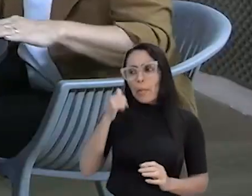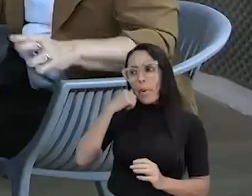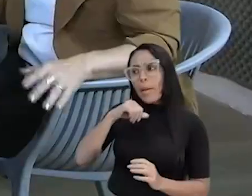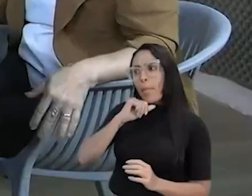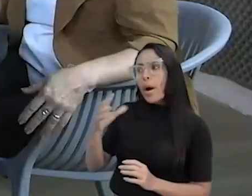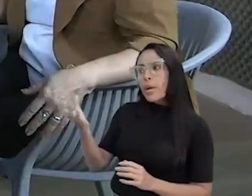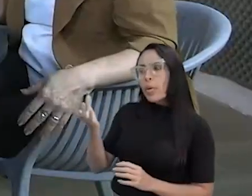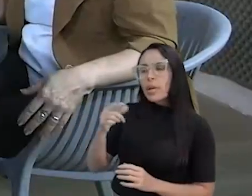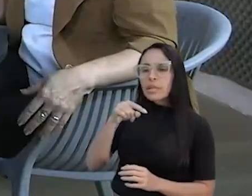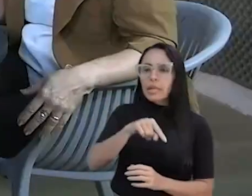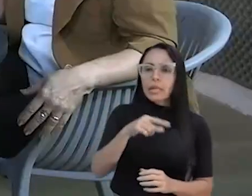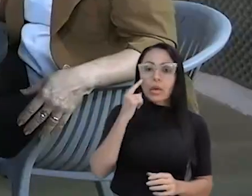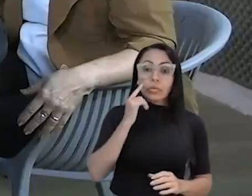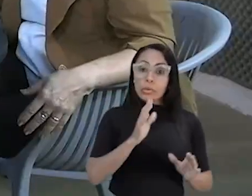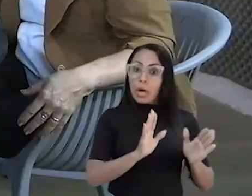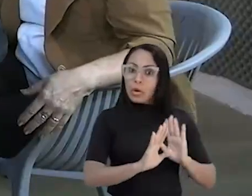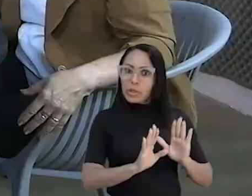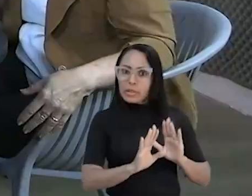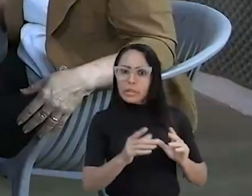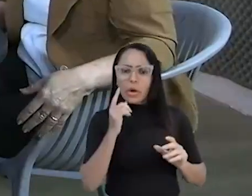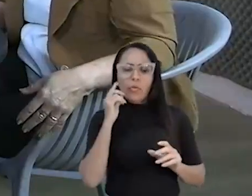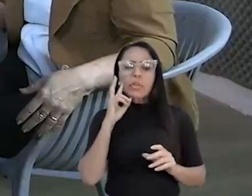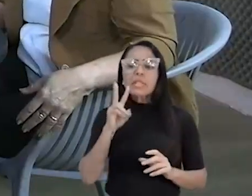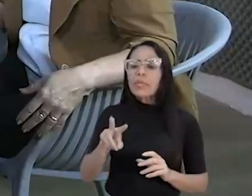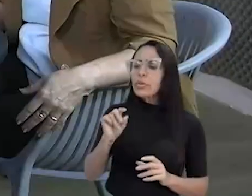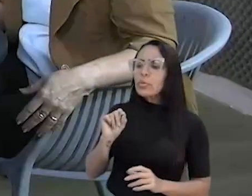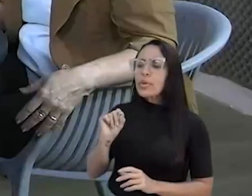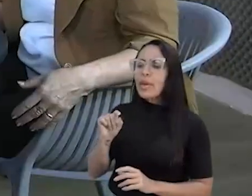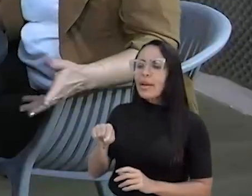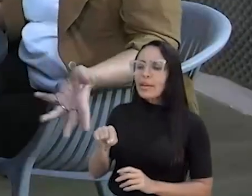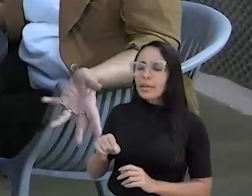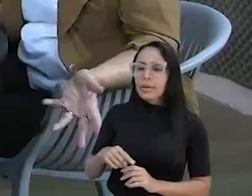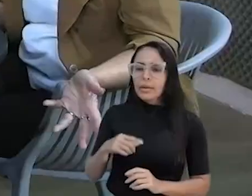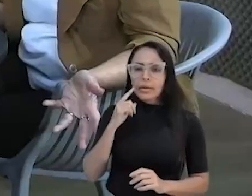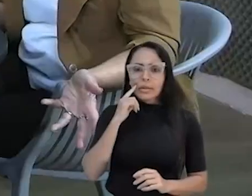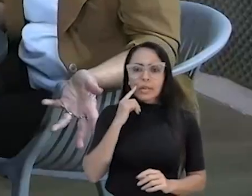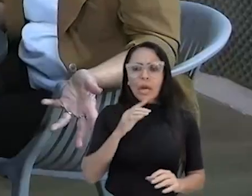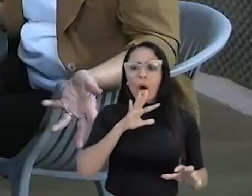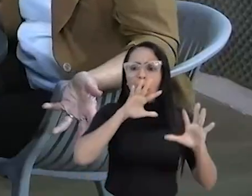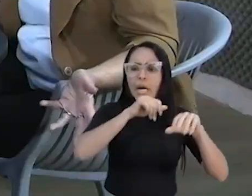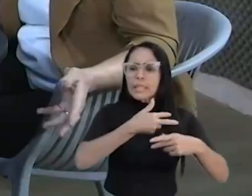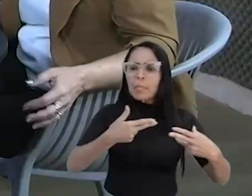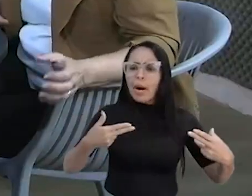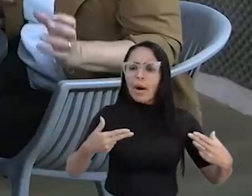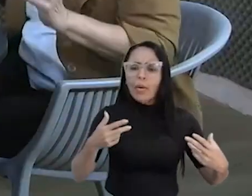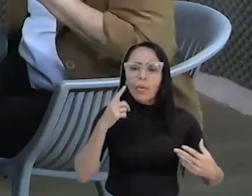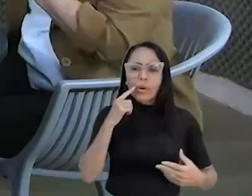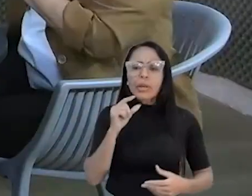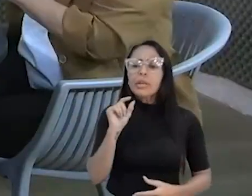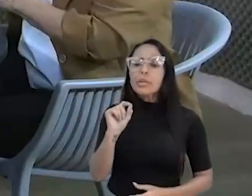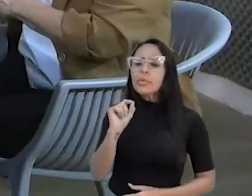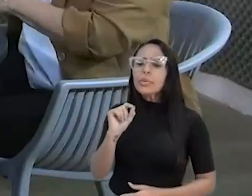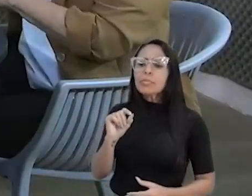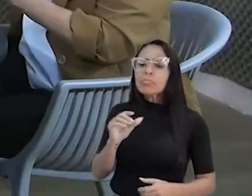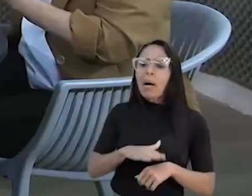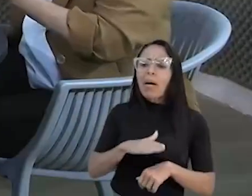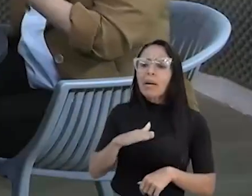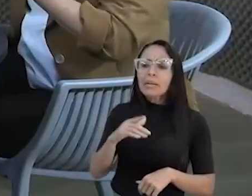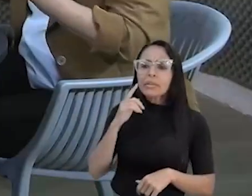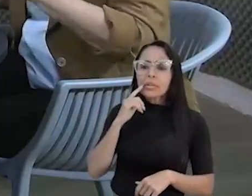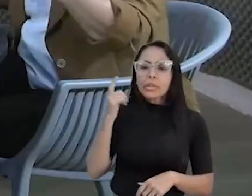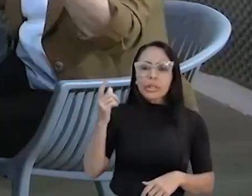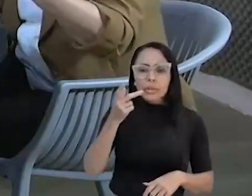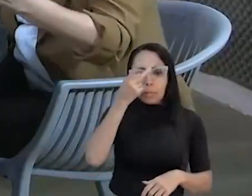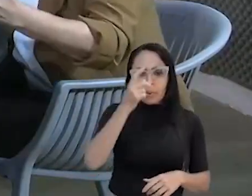aqui. Aí eu disse, não é assim não. O que é que você está vendo aqui? Aí ele disse, bicho, muito bicho. E o que mais? Gente